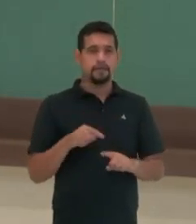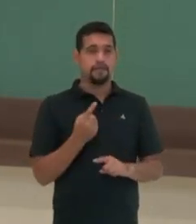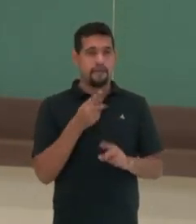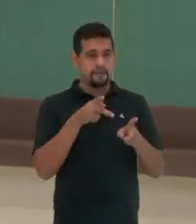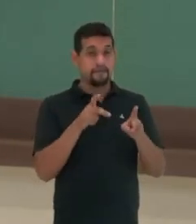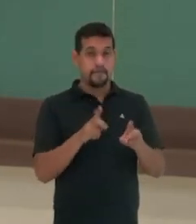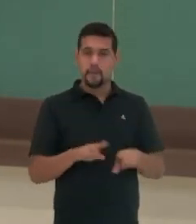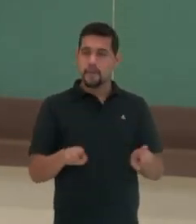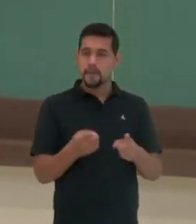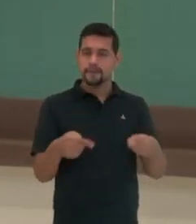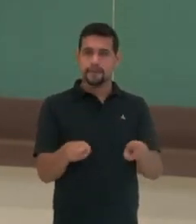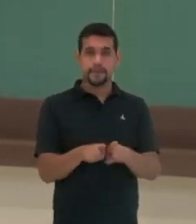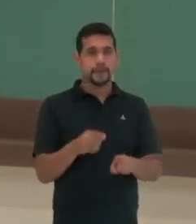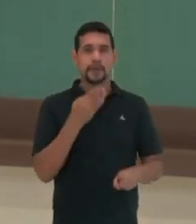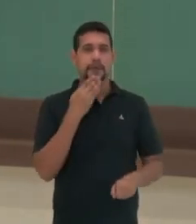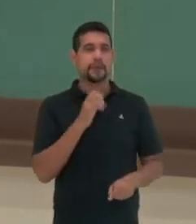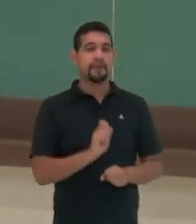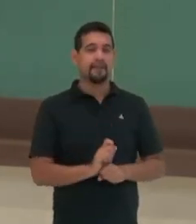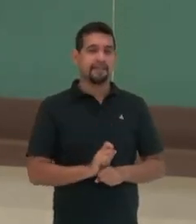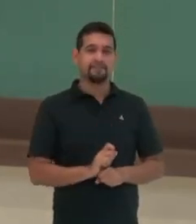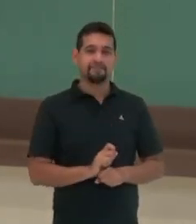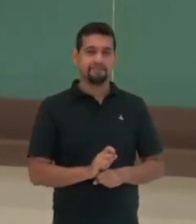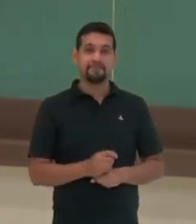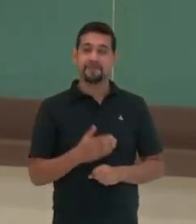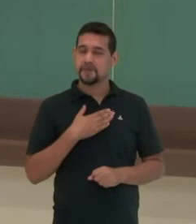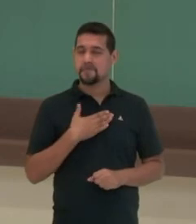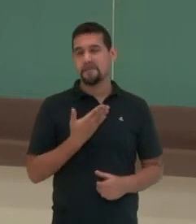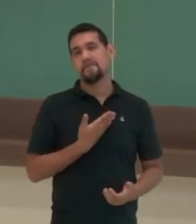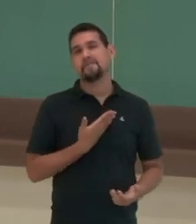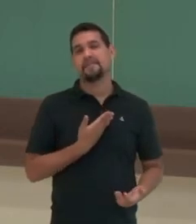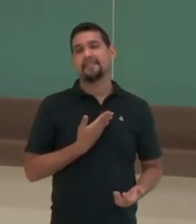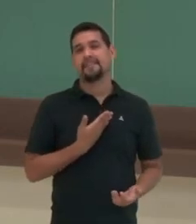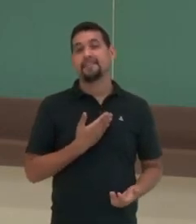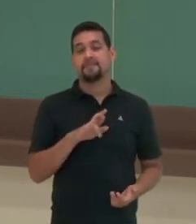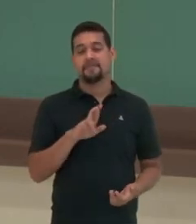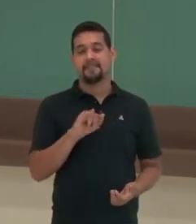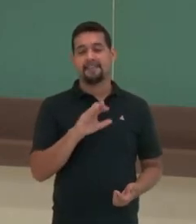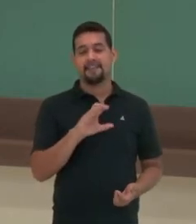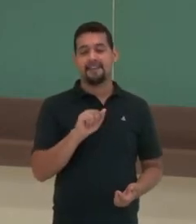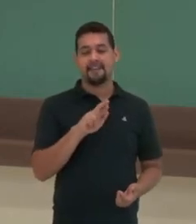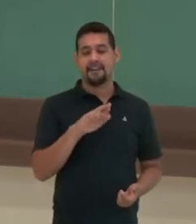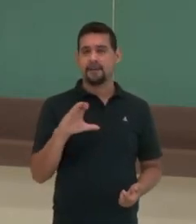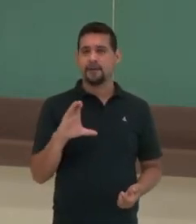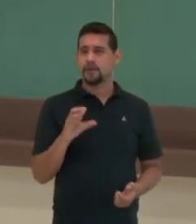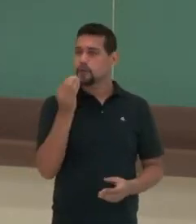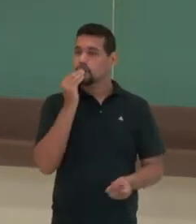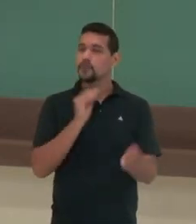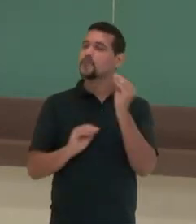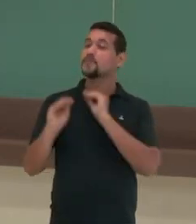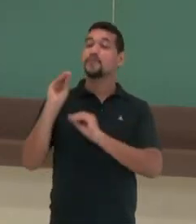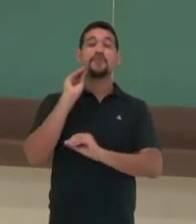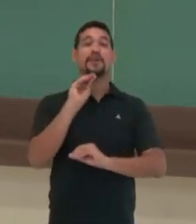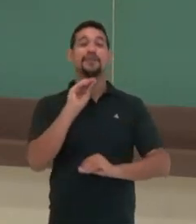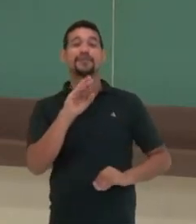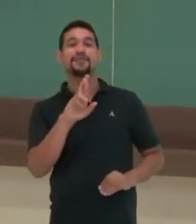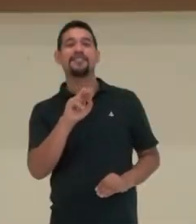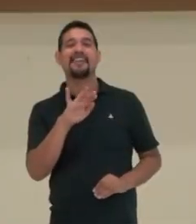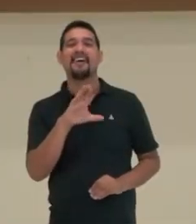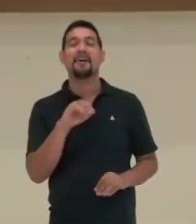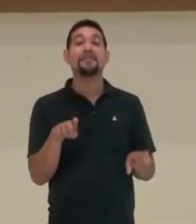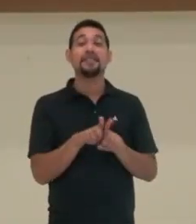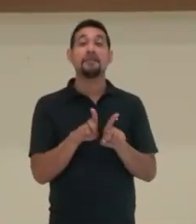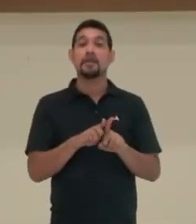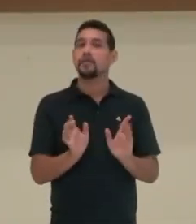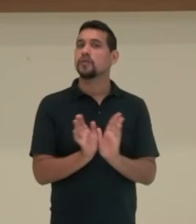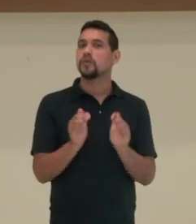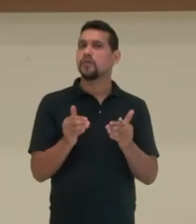música aqui, Coco de Rondó, né, do meu amigo, né, Ricardo Bittencourt. Beijo, Ricardinho! Do grupo Cordel